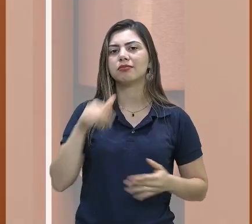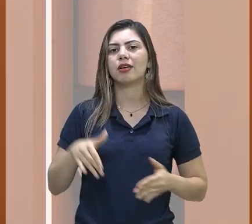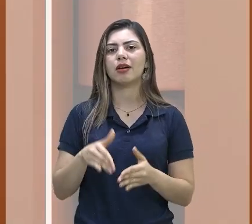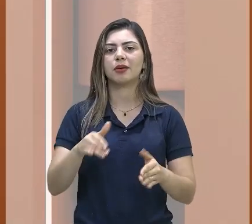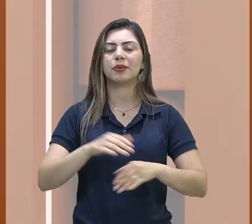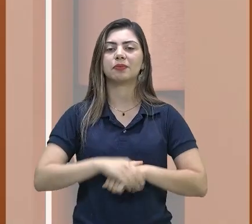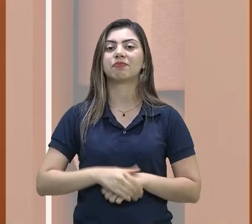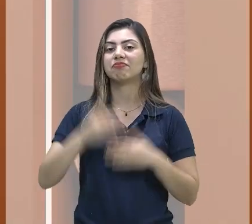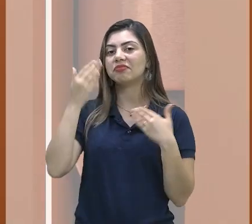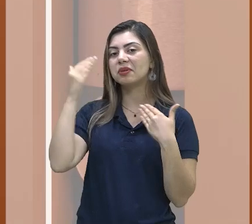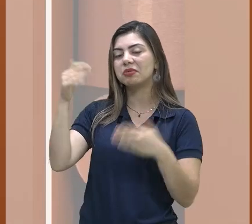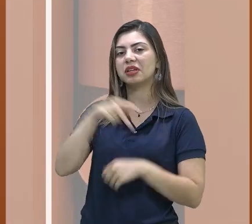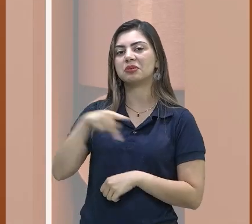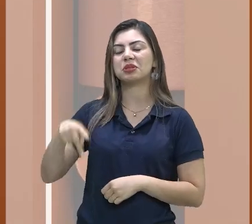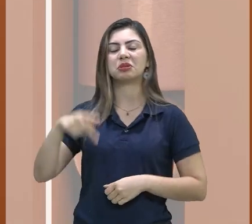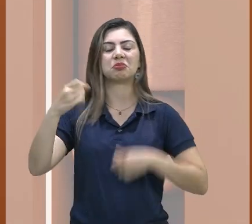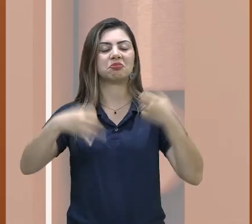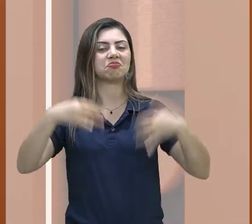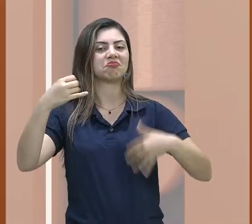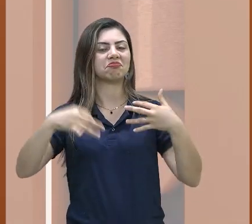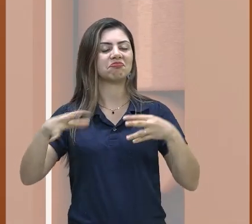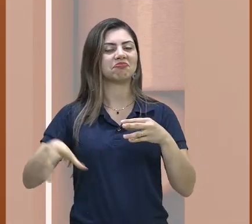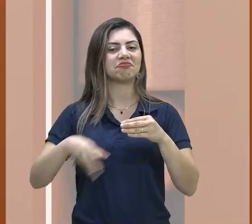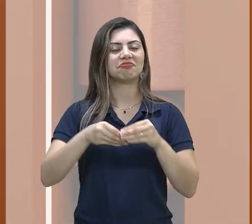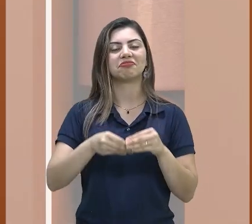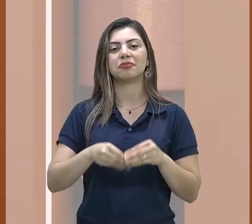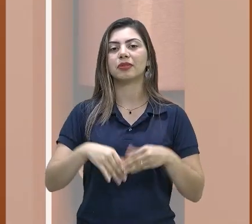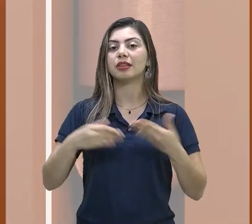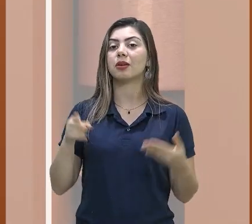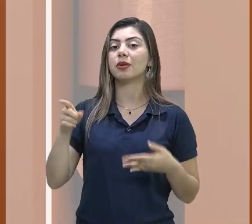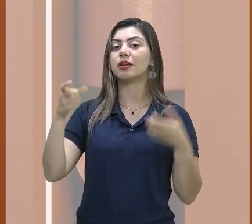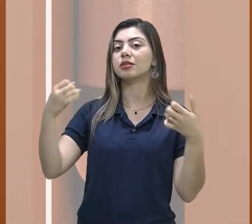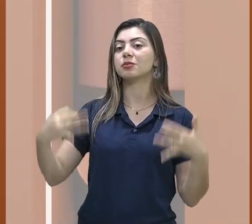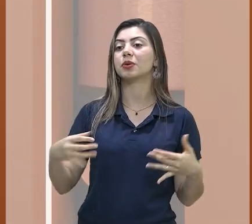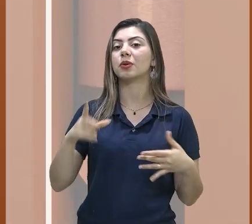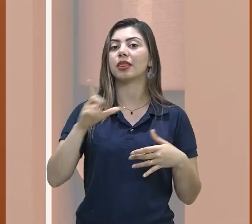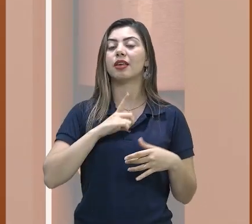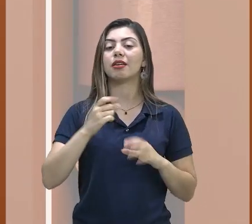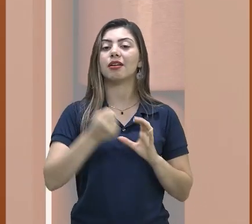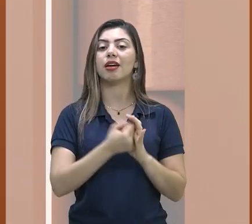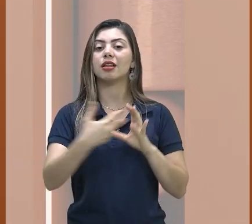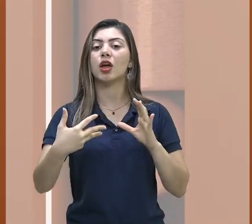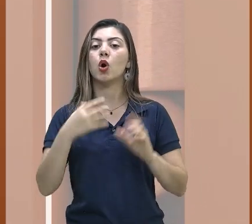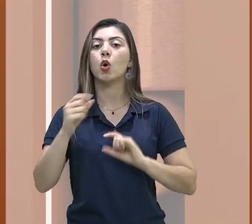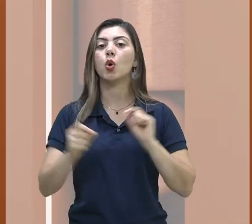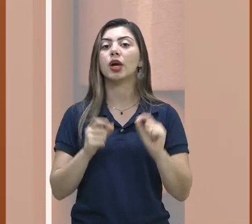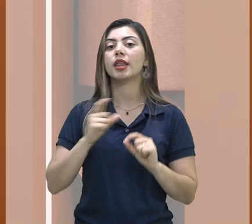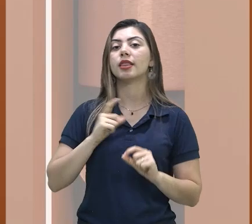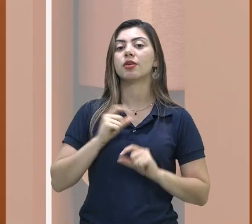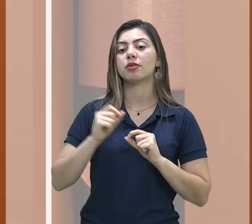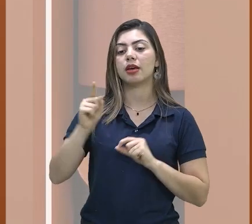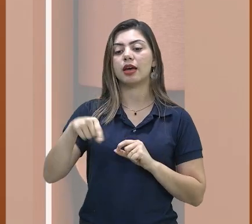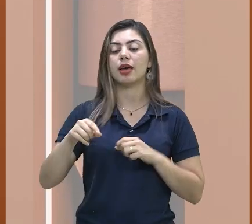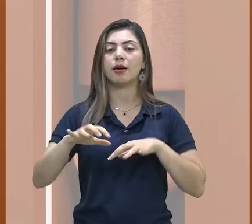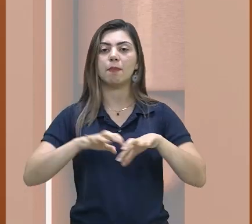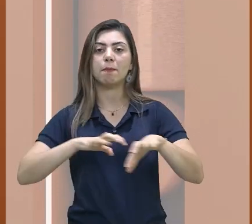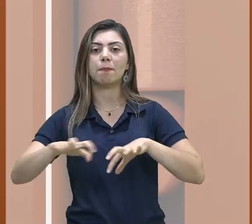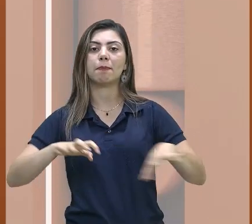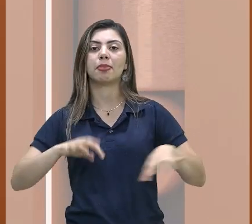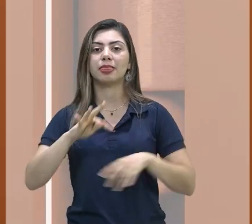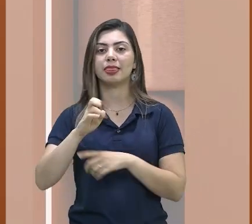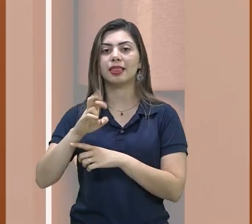obrigado, professor José Alberto, pela excelente contribuição. Falou ali, caracterizou o que é o fenômeno das terras caídas, né?